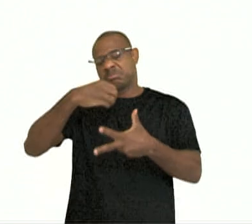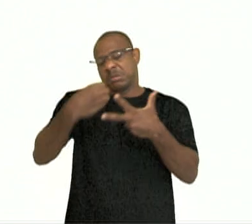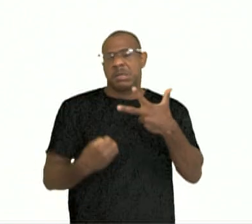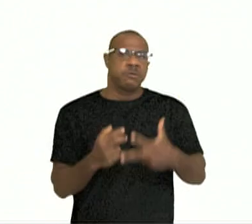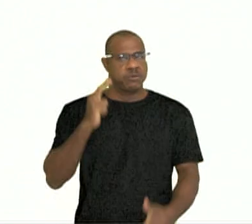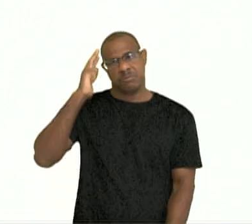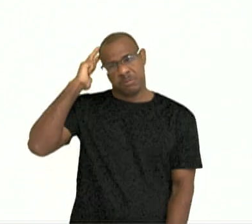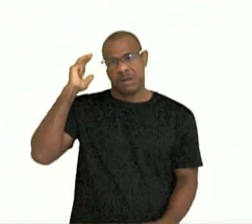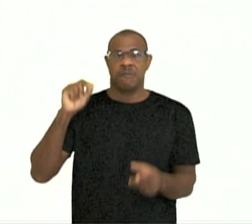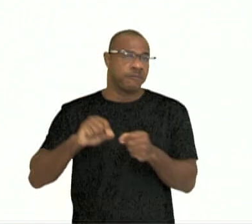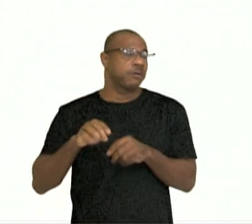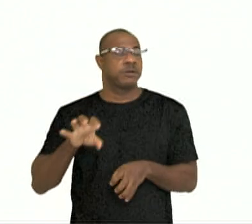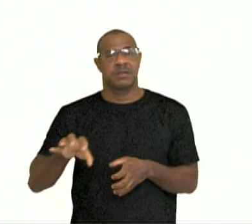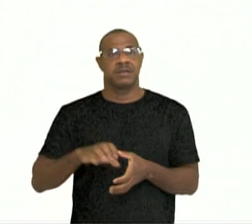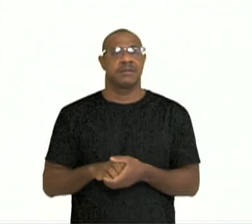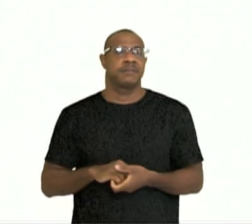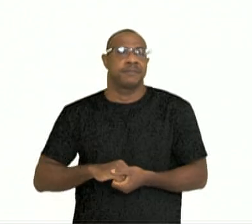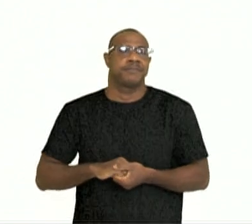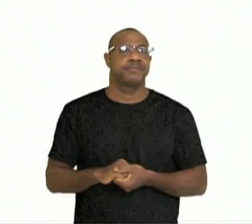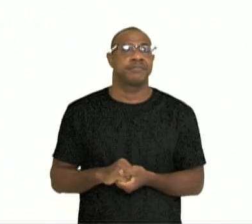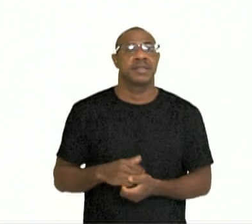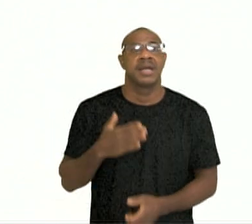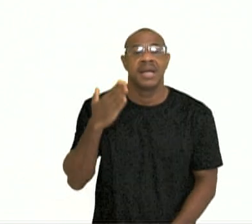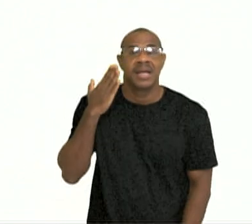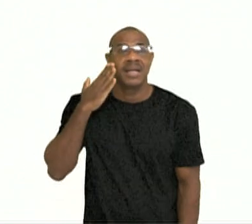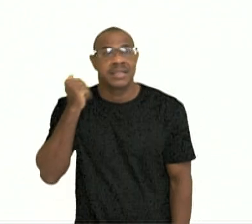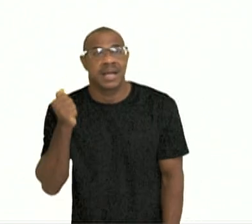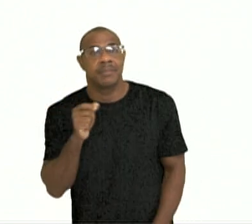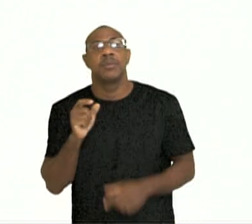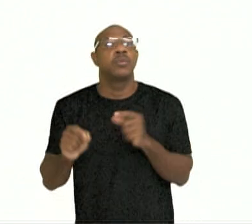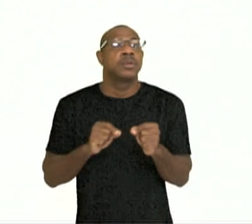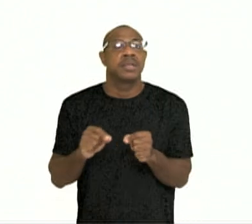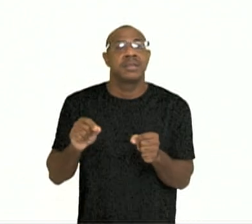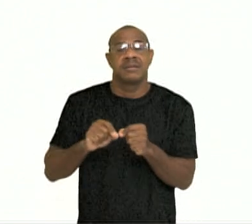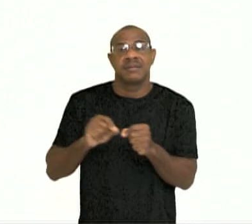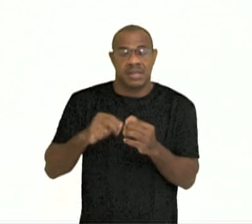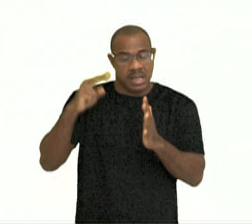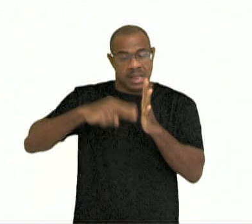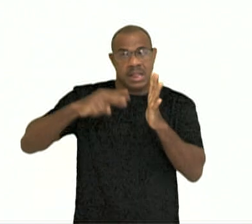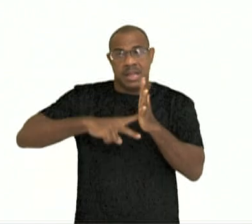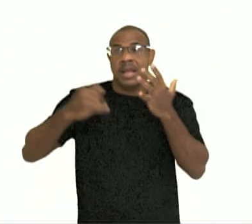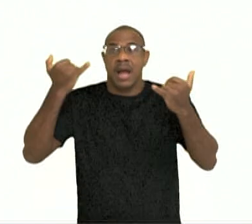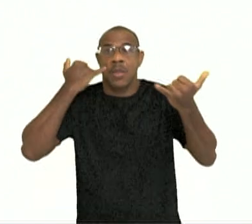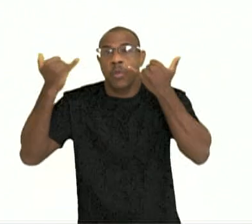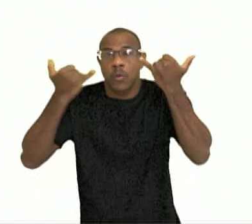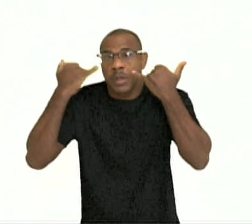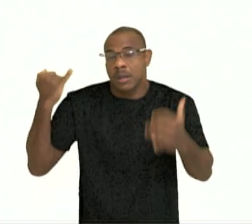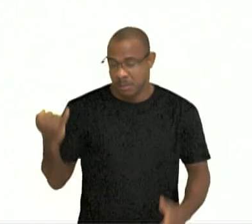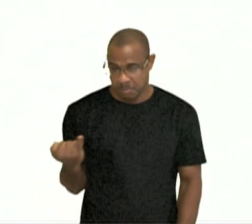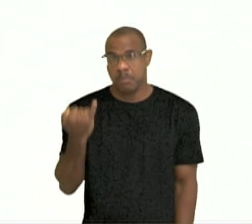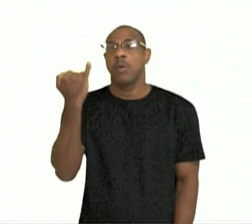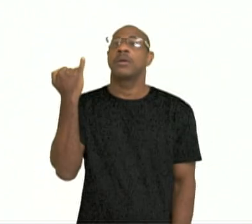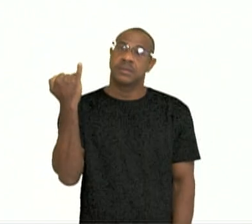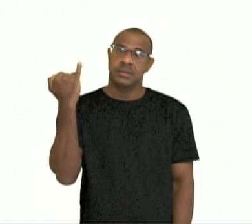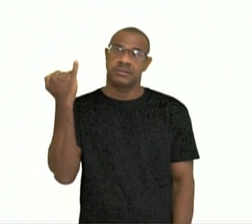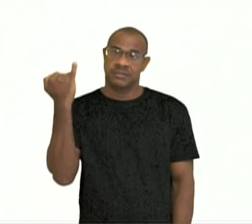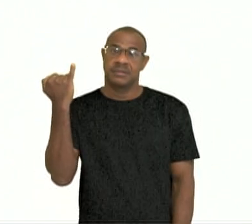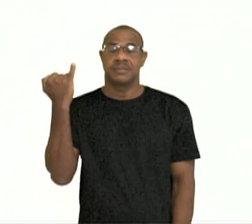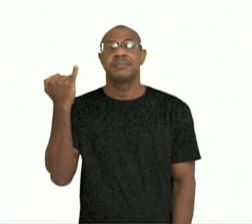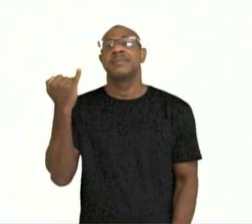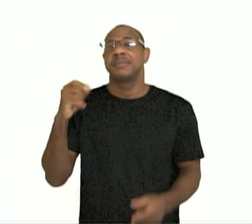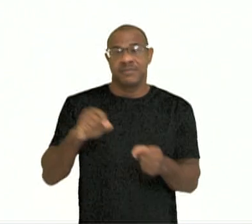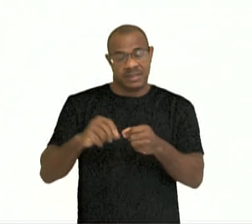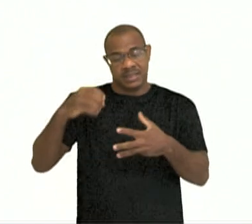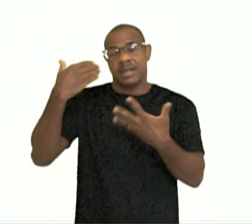vestibular. Saiba que estar atualizado e ler bem as notícias é fundamental para participar do